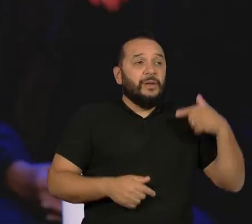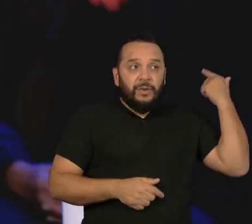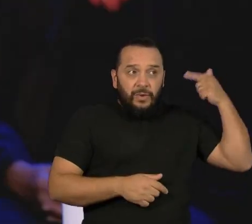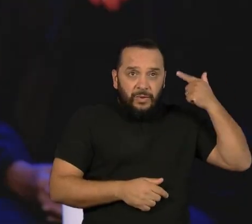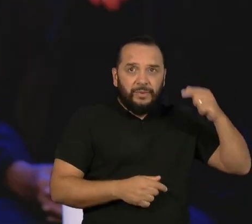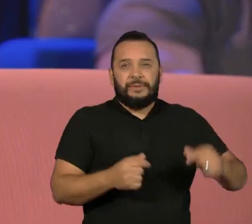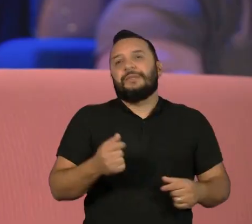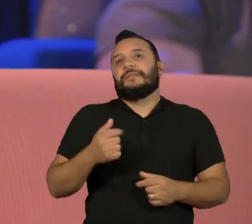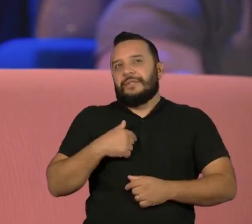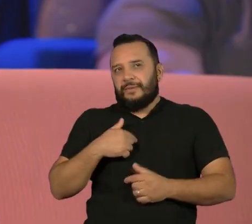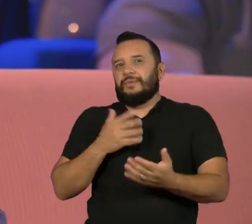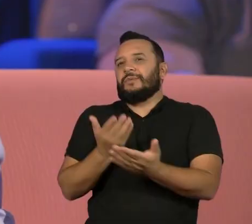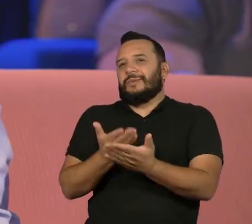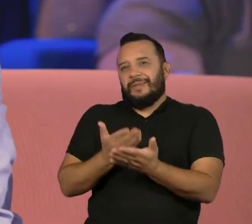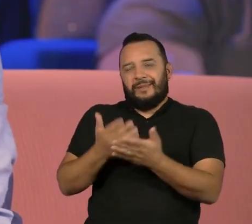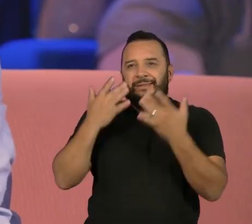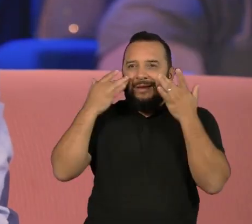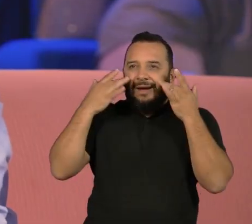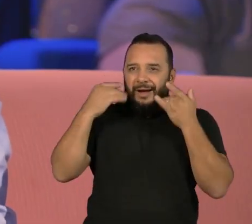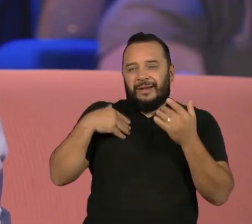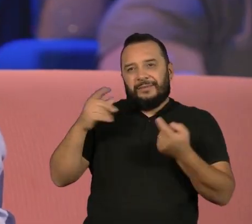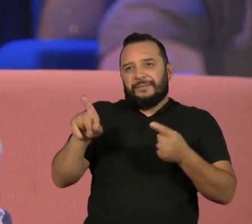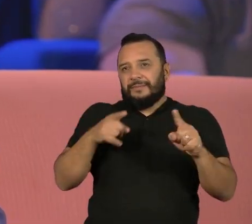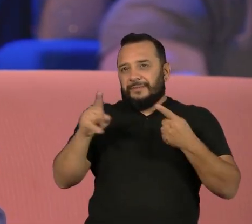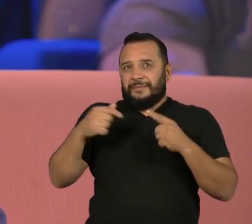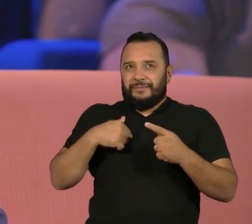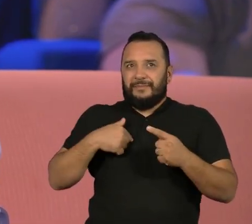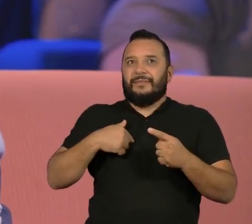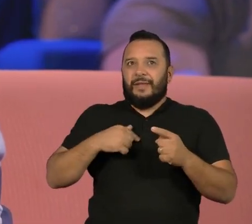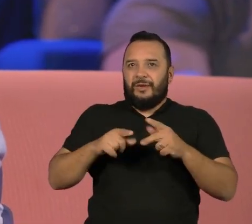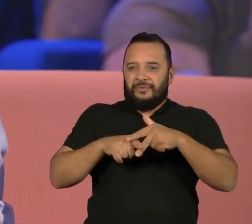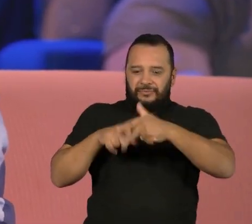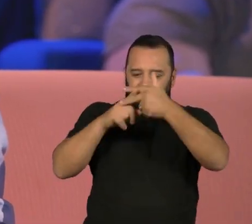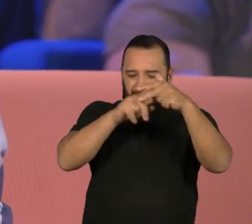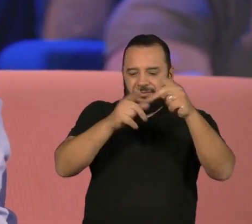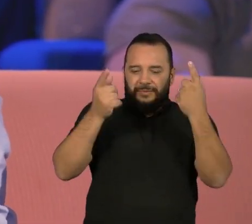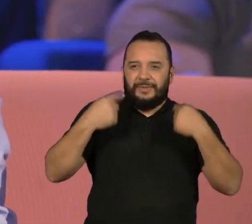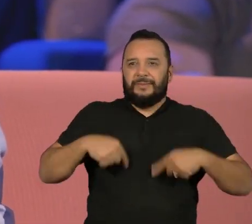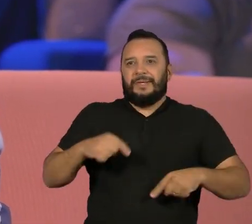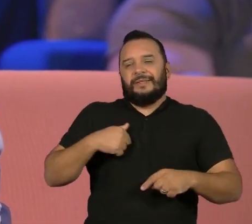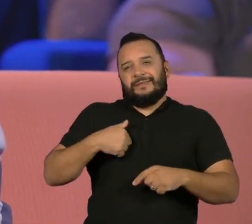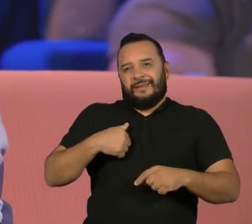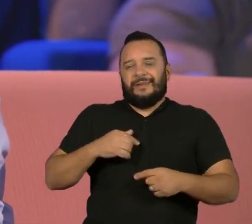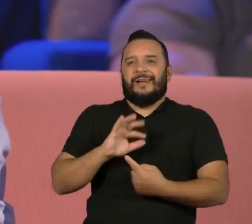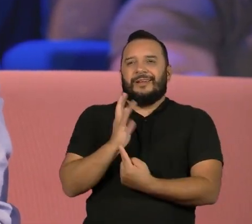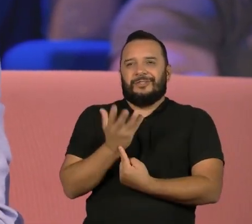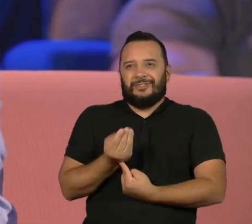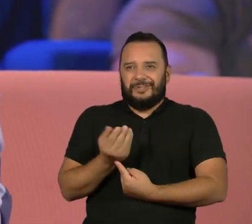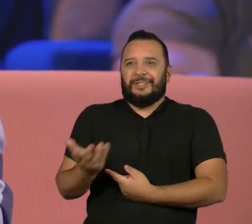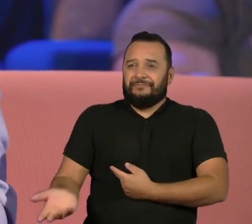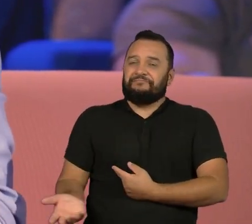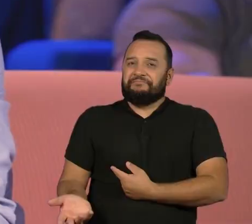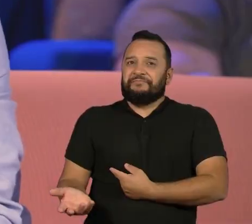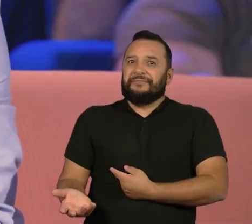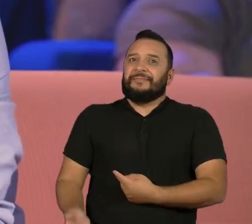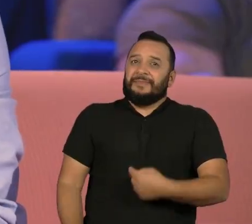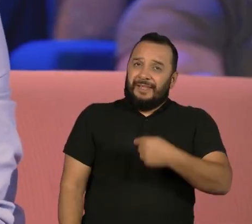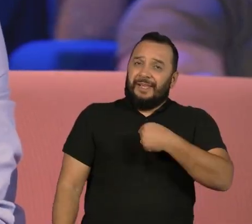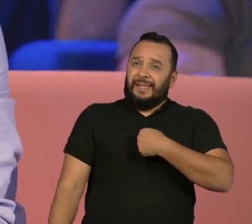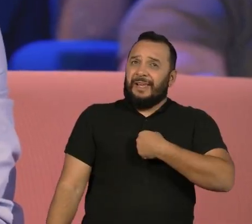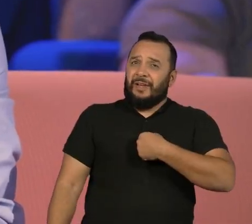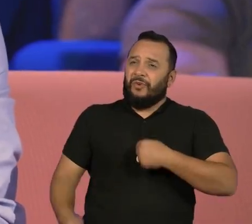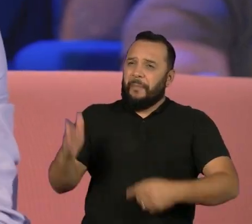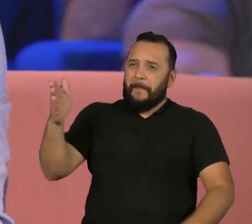6 anos, onde eu estudei teatro musical e onde eu me forjei enquanto artista. Eu fui realmente esse cara que eu